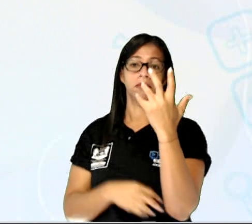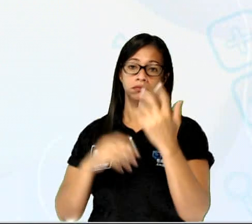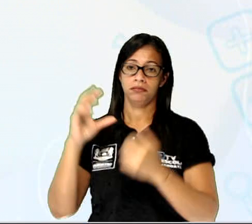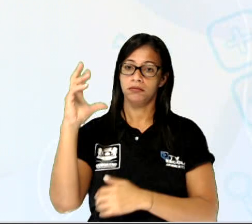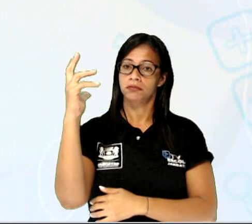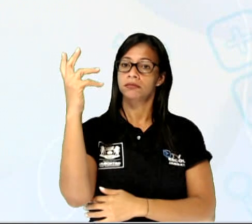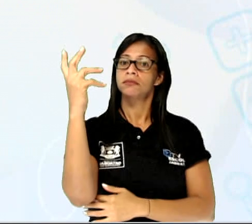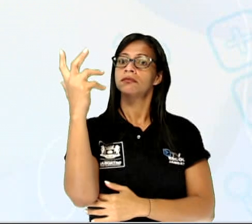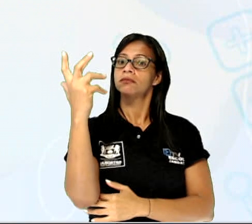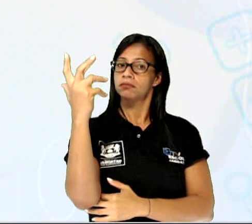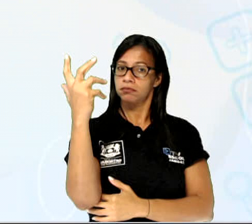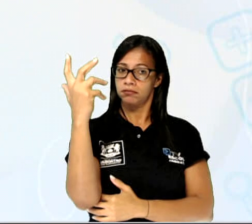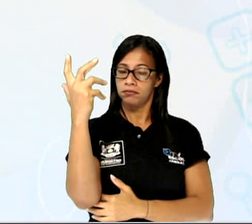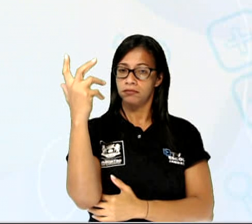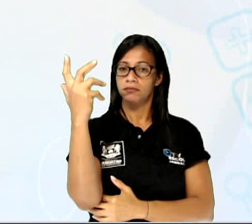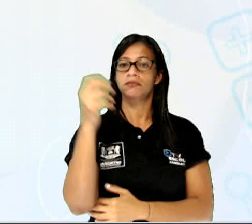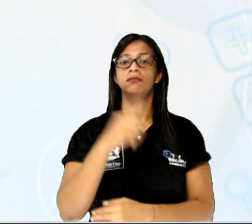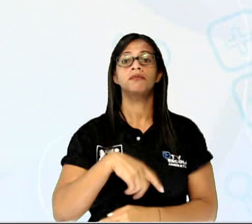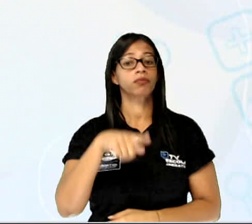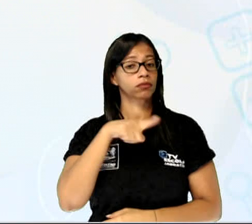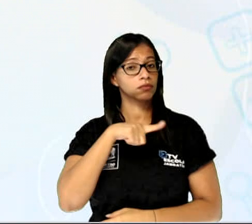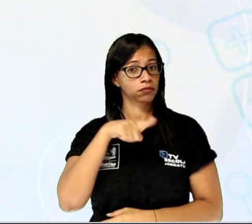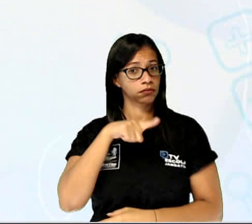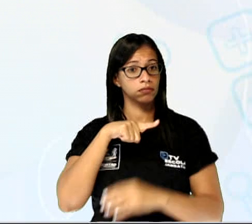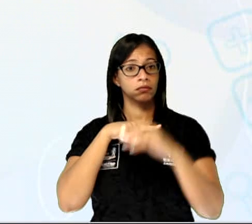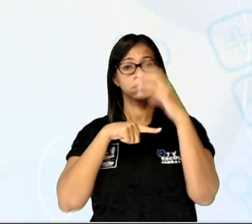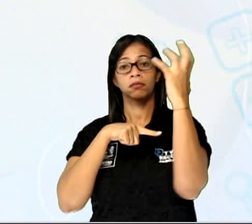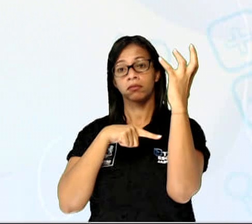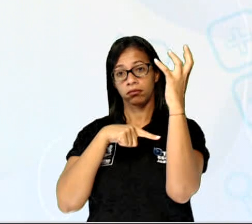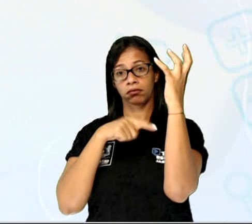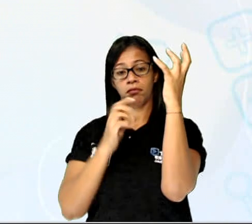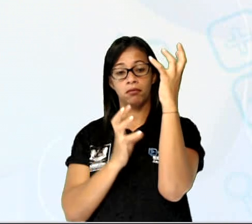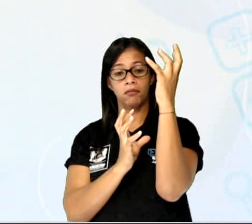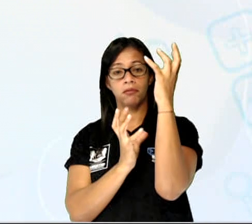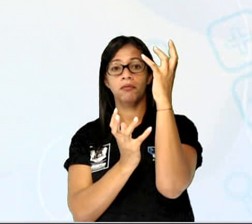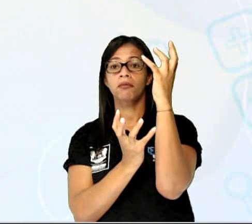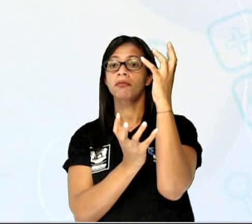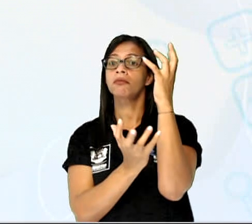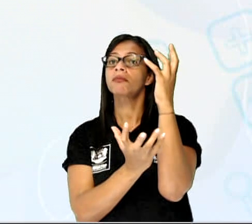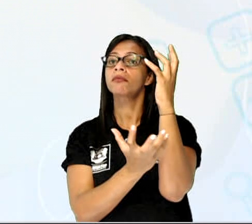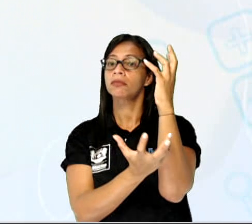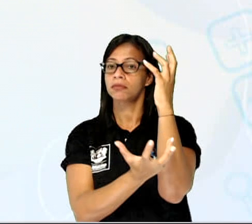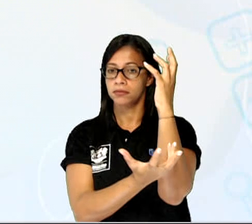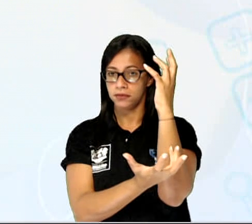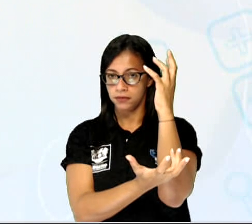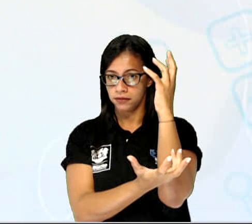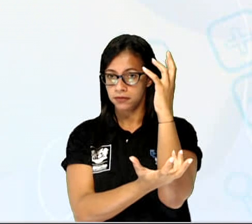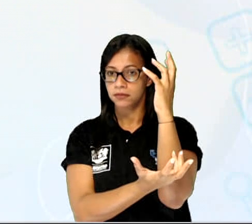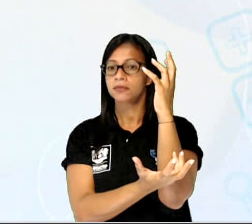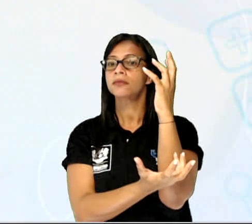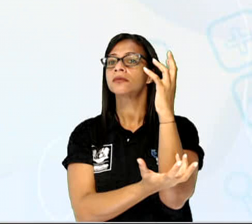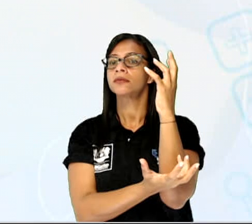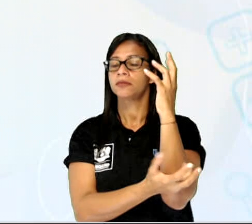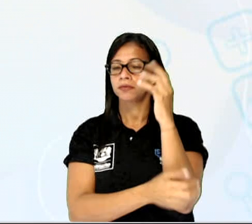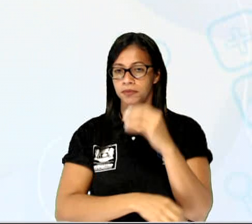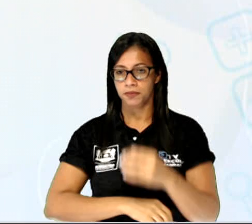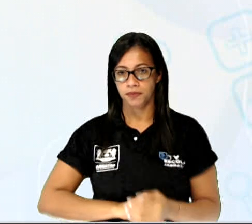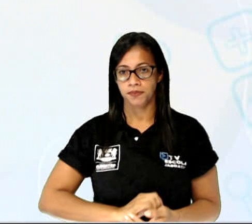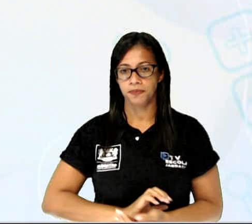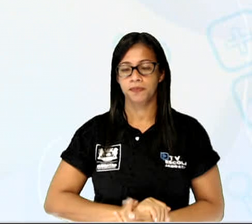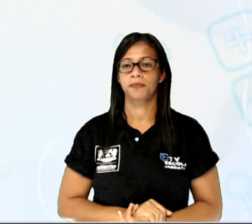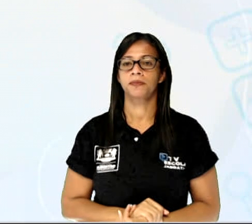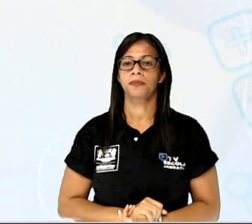árvores, projetando sombras, isso mesmo, sombras projetadas pelas